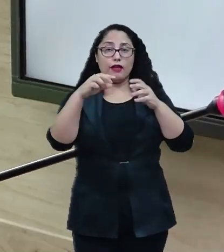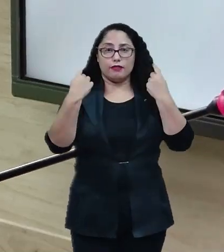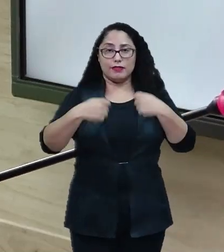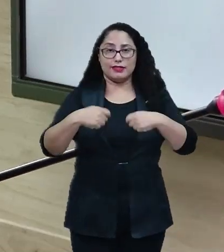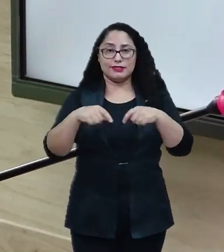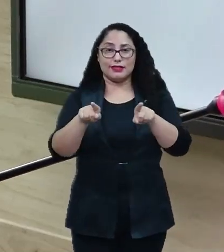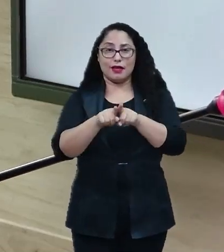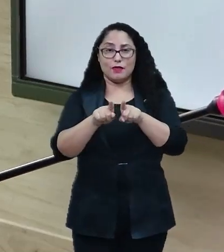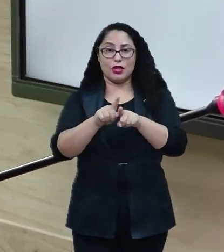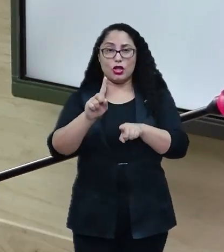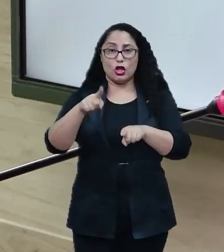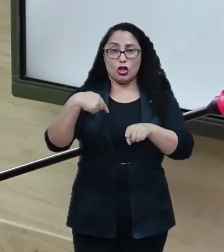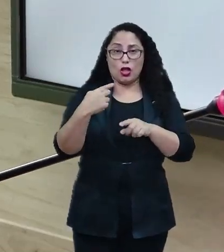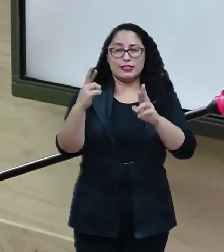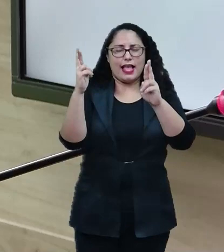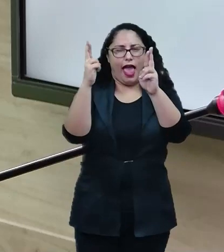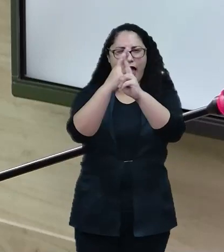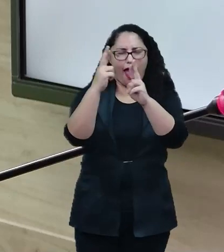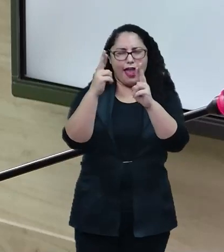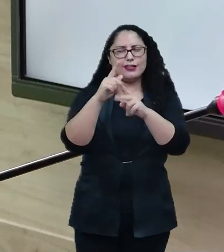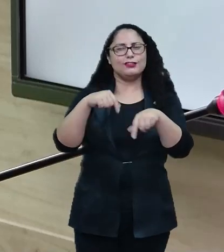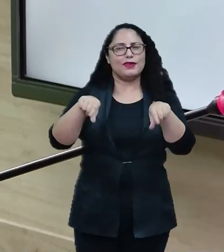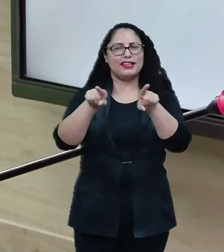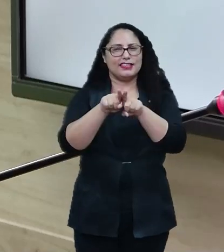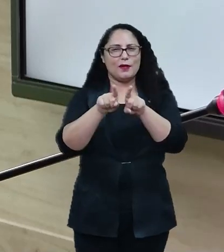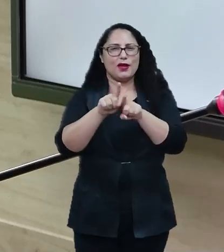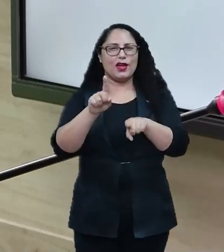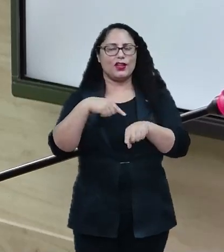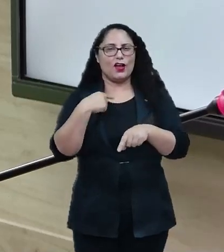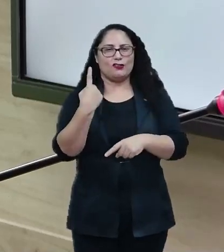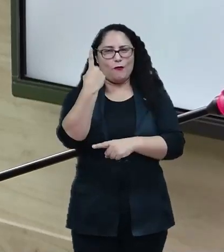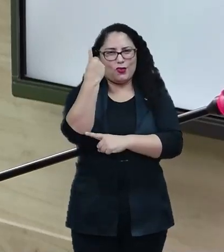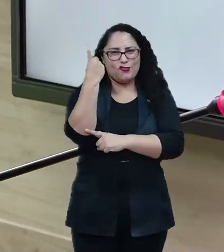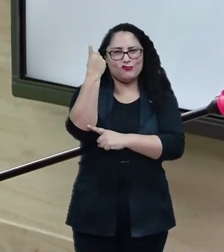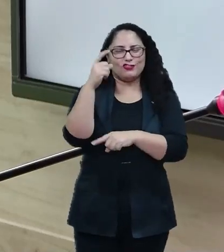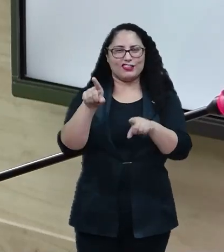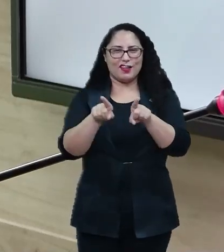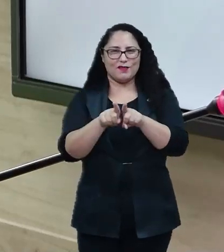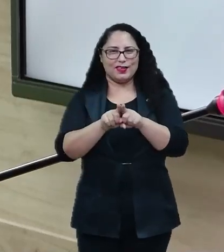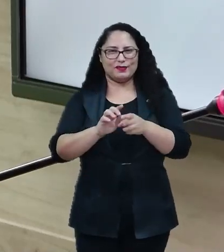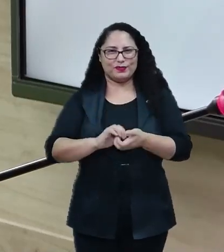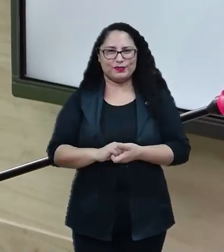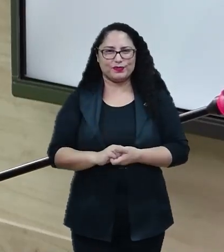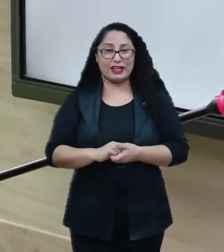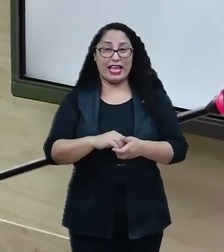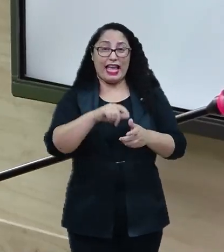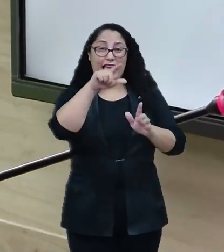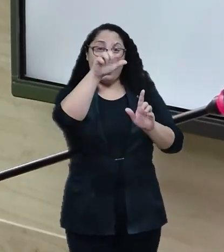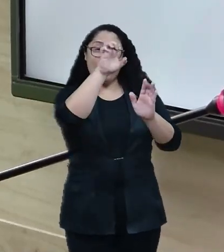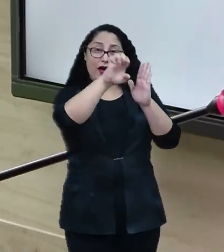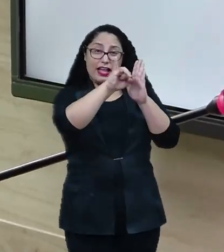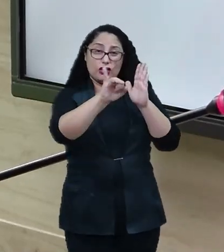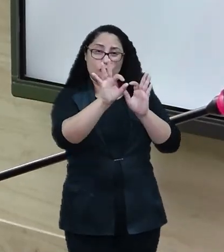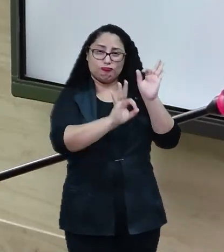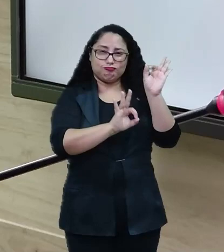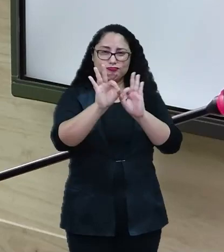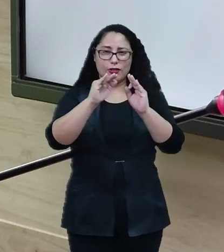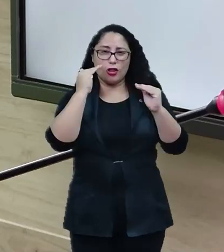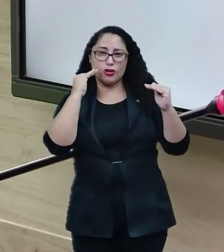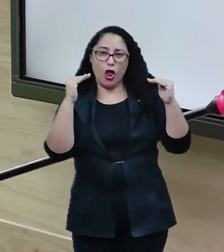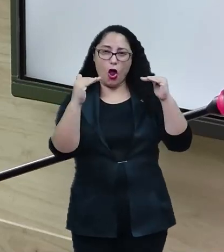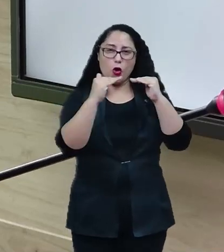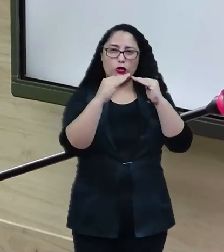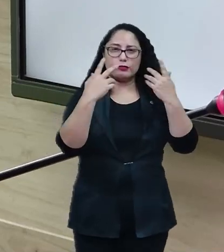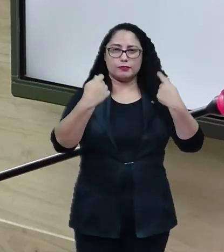necessita. Né? Somos rede, mas também somos, né, um indivíduo. Então, esse edital é montado de acordo com